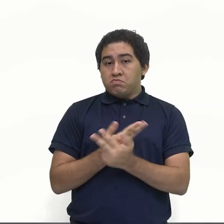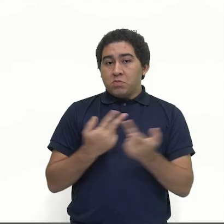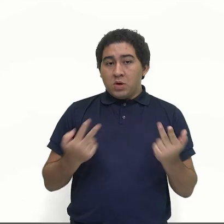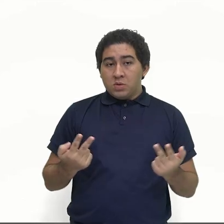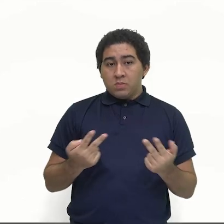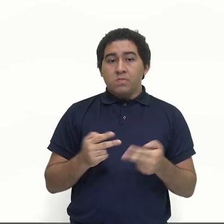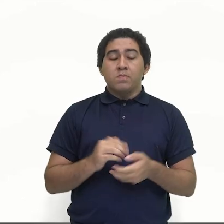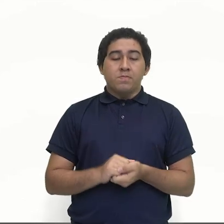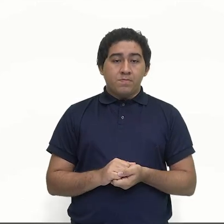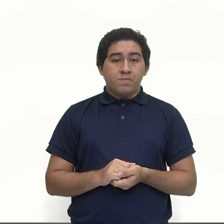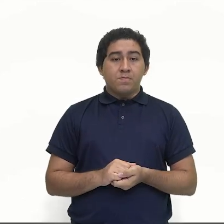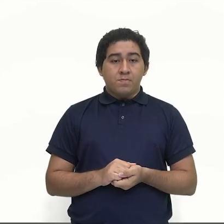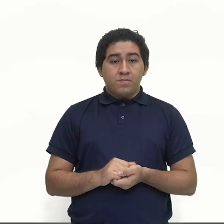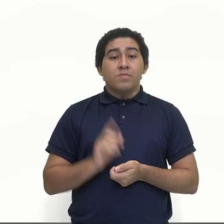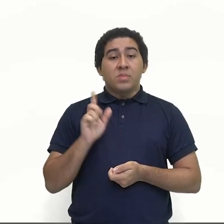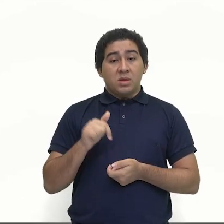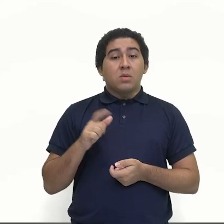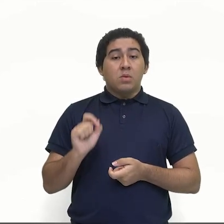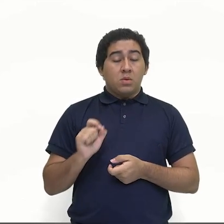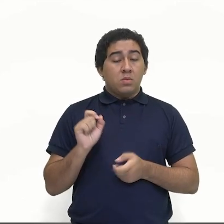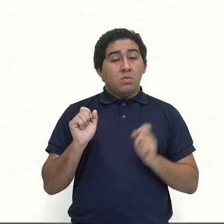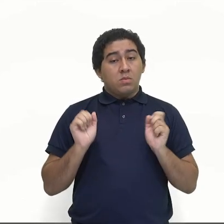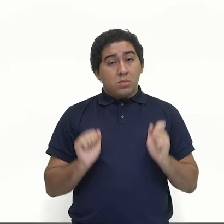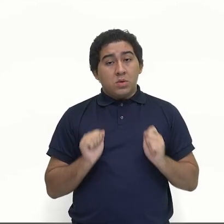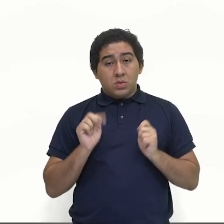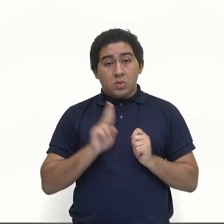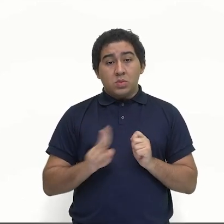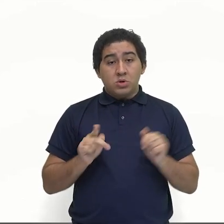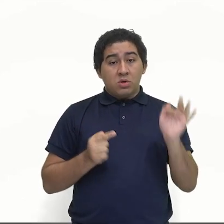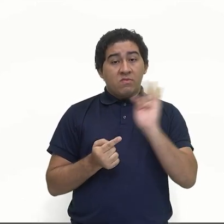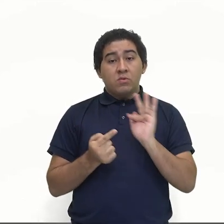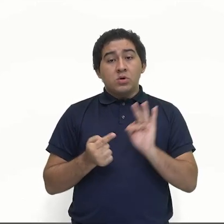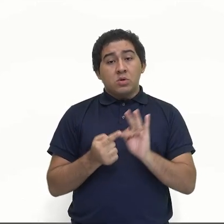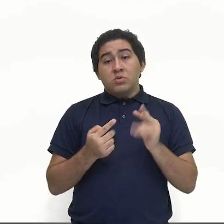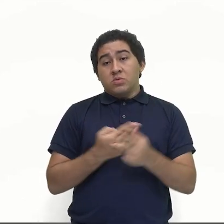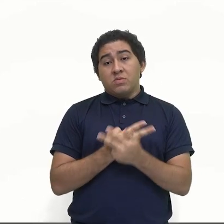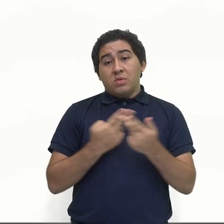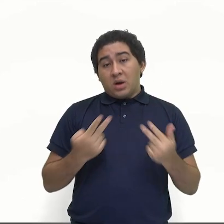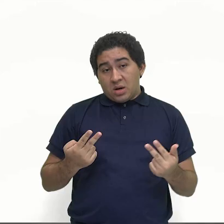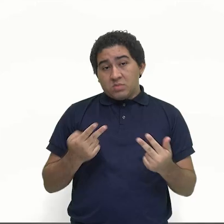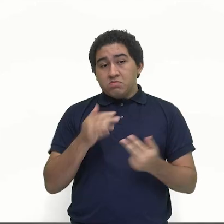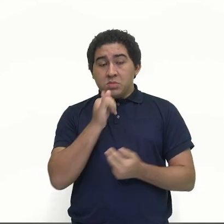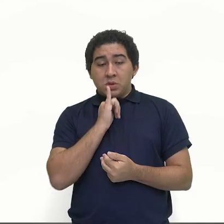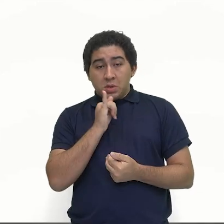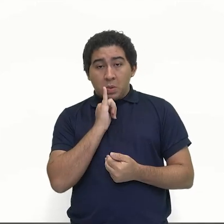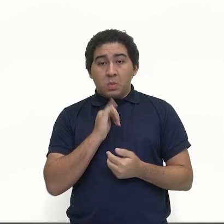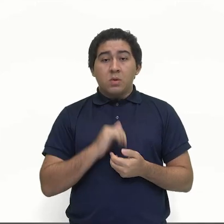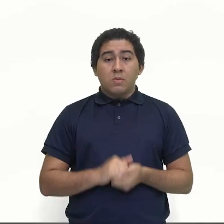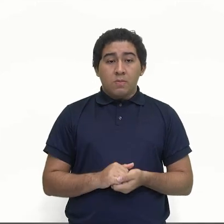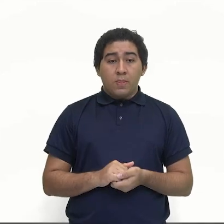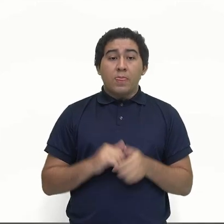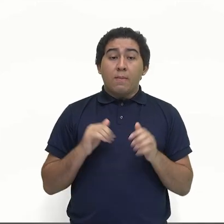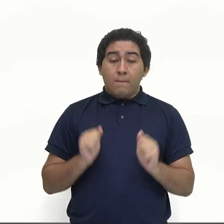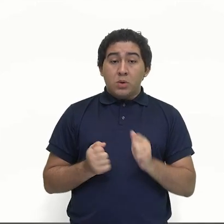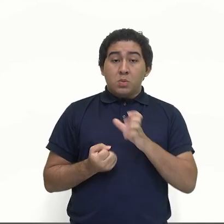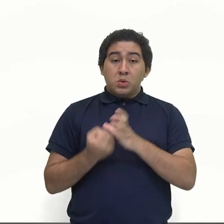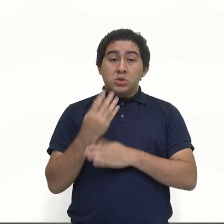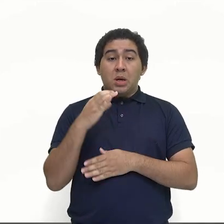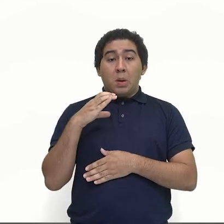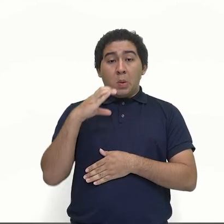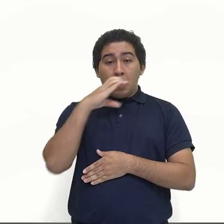variados, como ou com funções diversas, tais como pode produzir